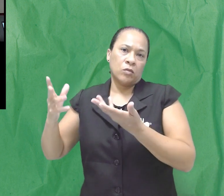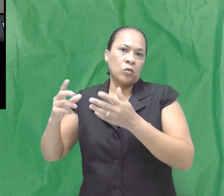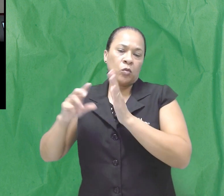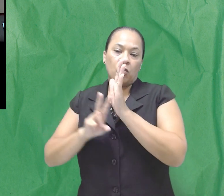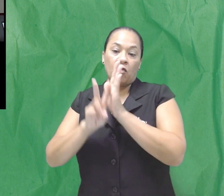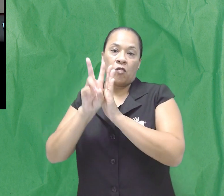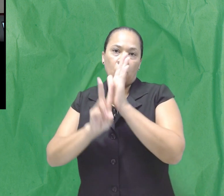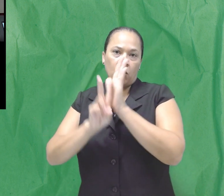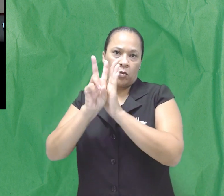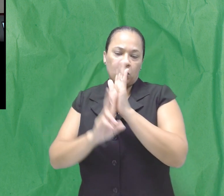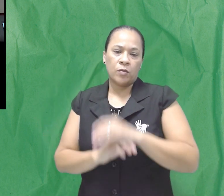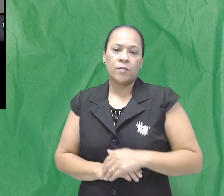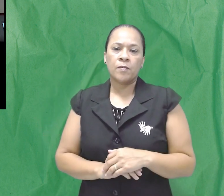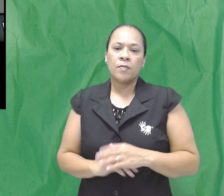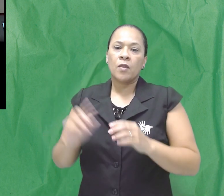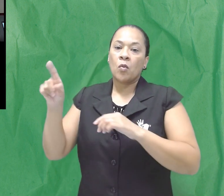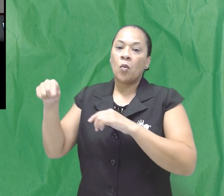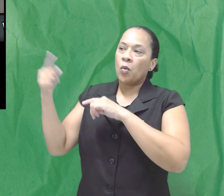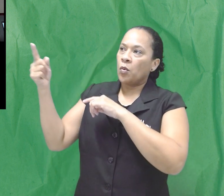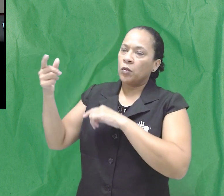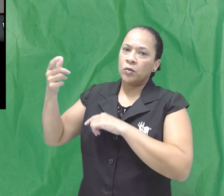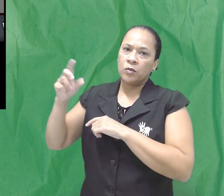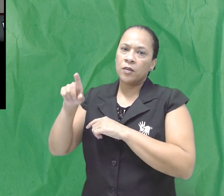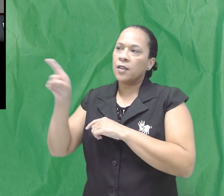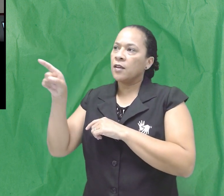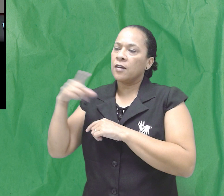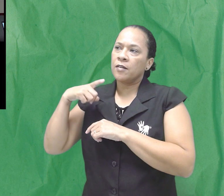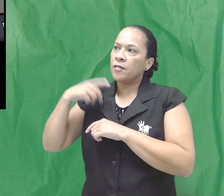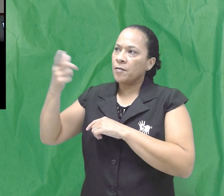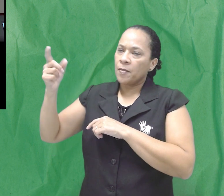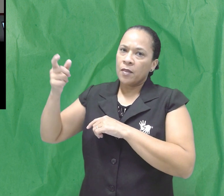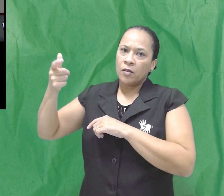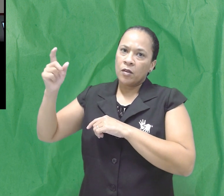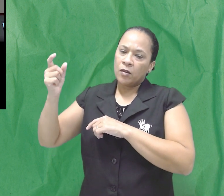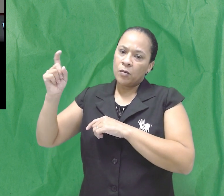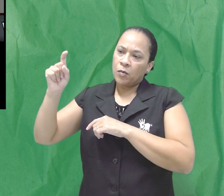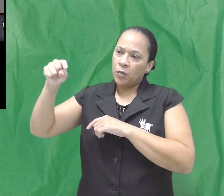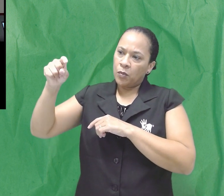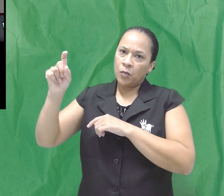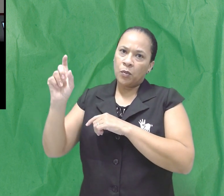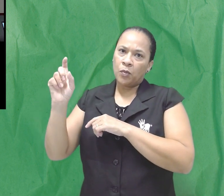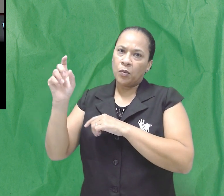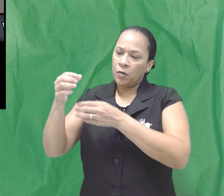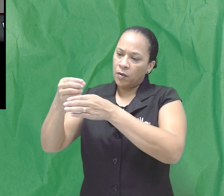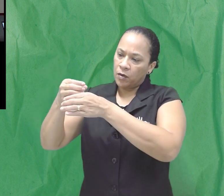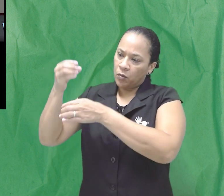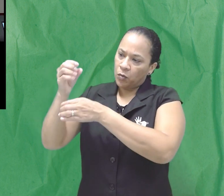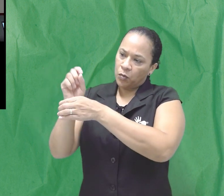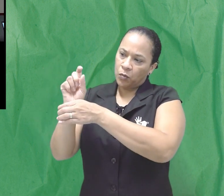Próximo item, né, é a piceta, que é um frasco plástico para armazenar água destilada.